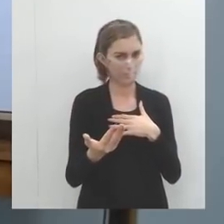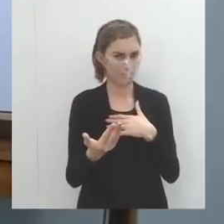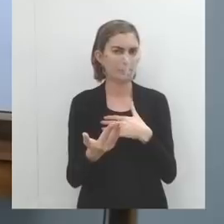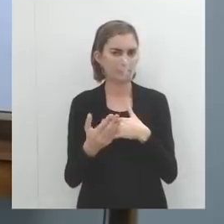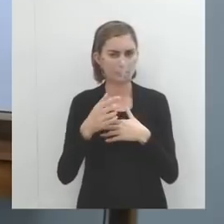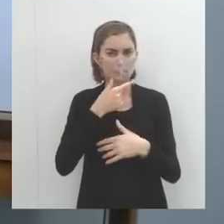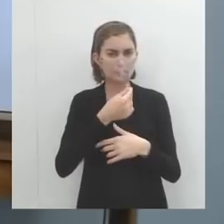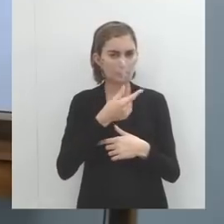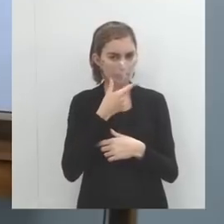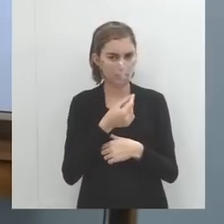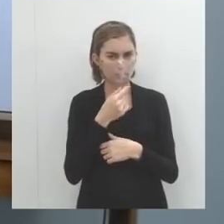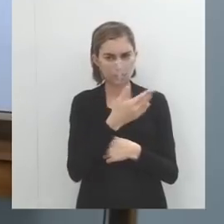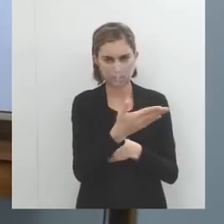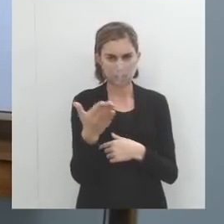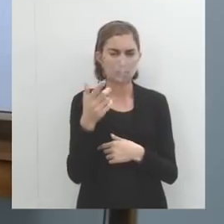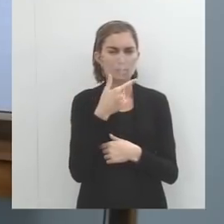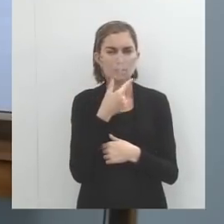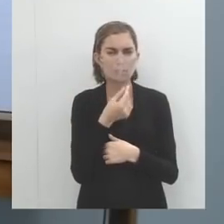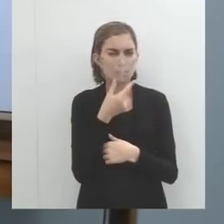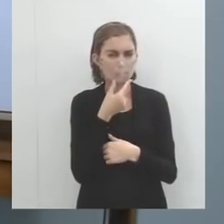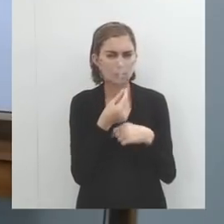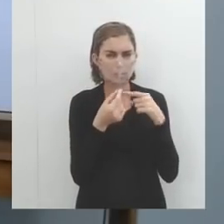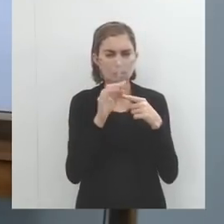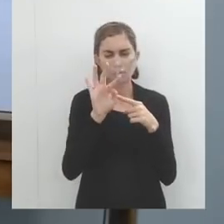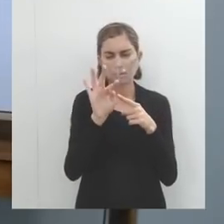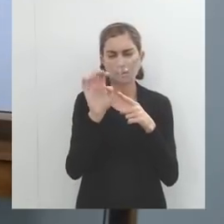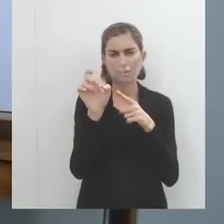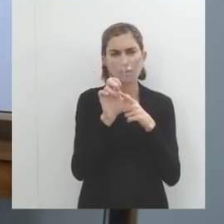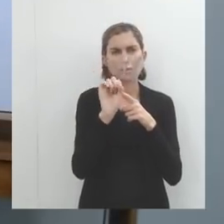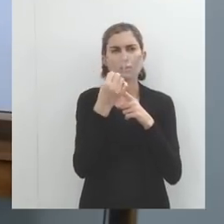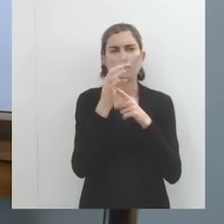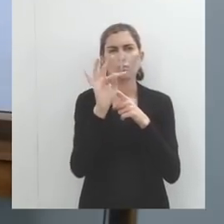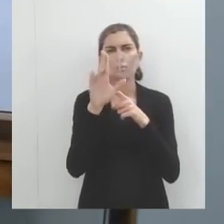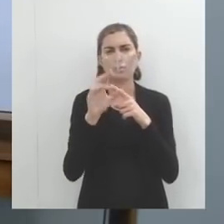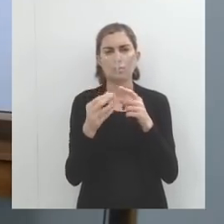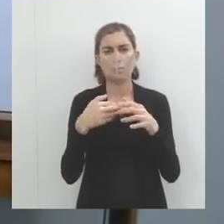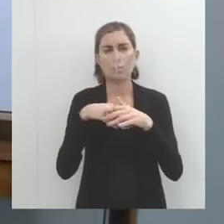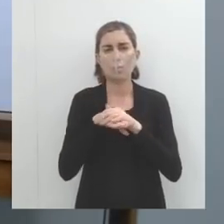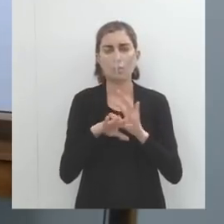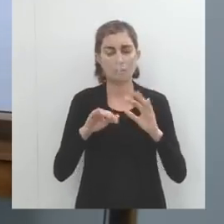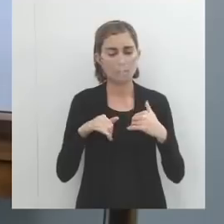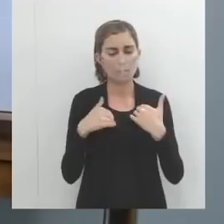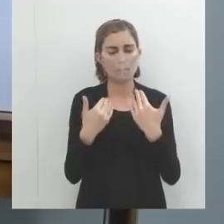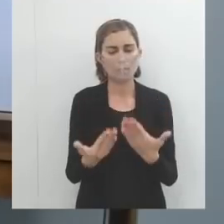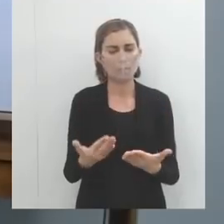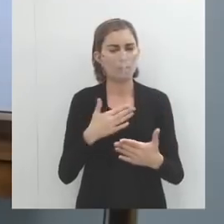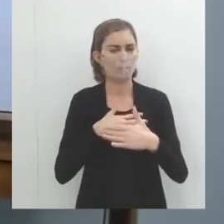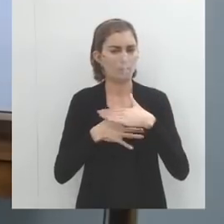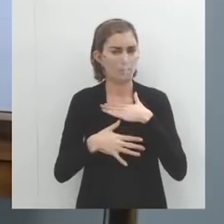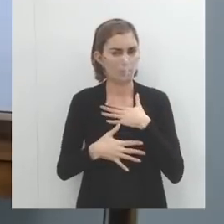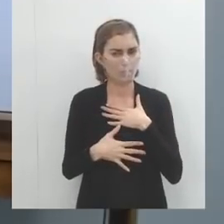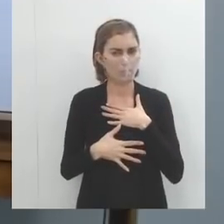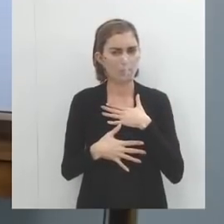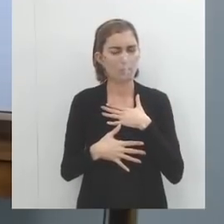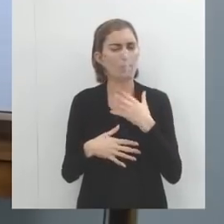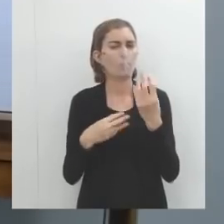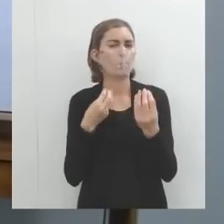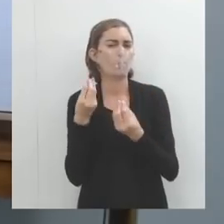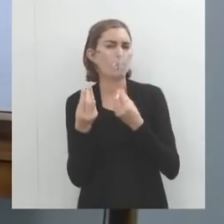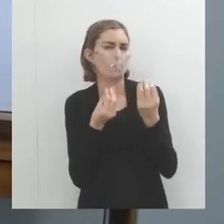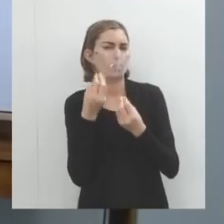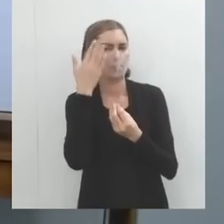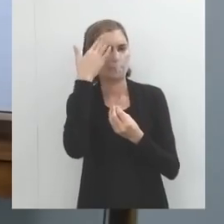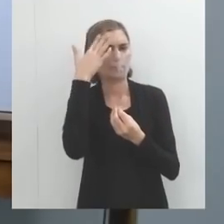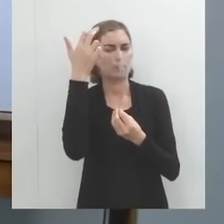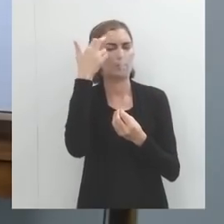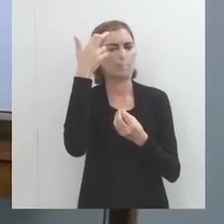testículos masculinos, vocês meninos, os testículos de vocês ficam guardados fora do corpo. E, sabiamente,